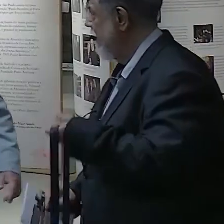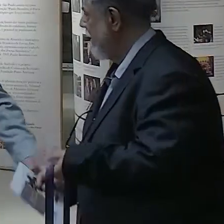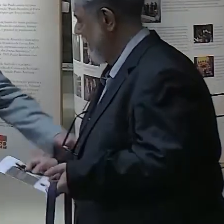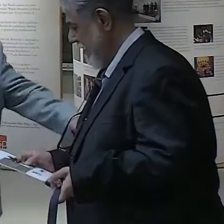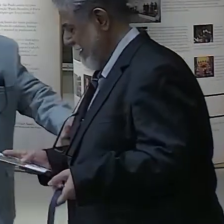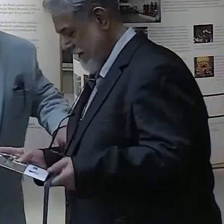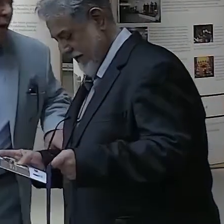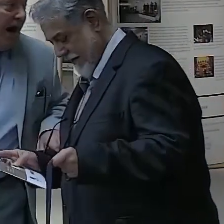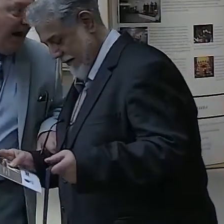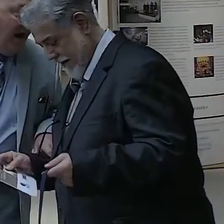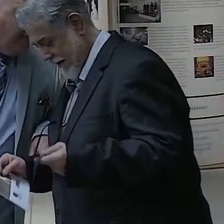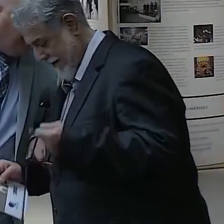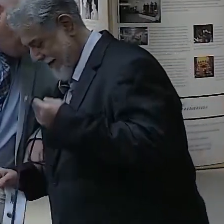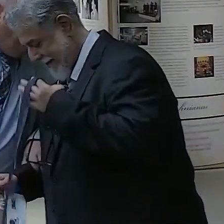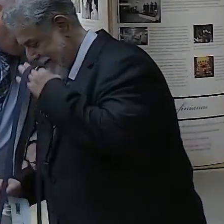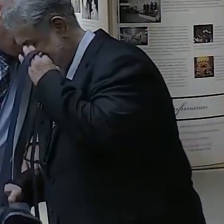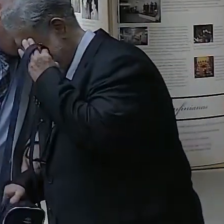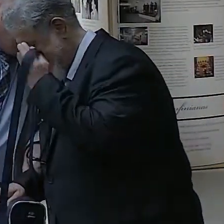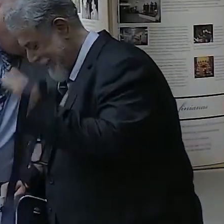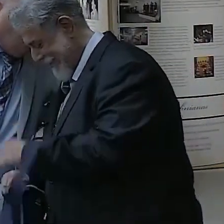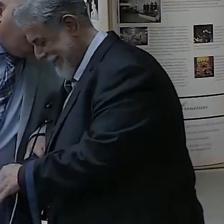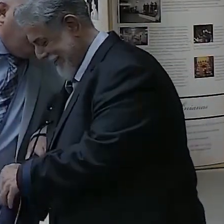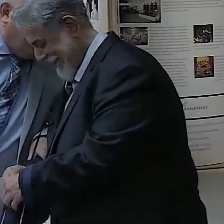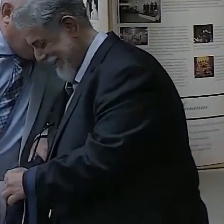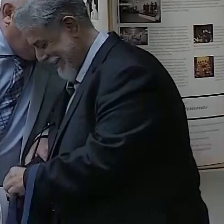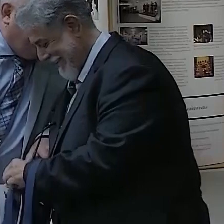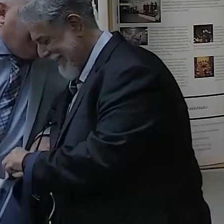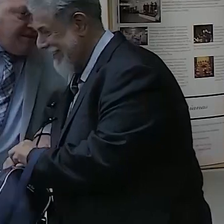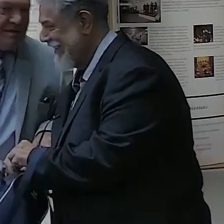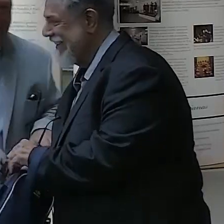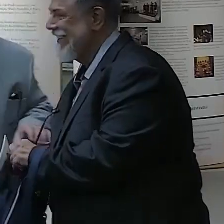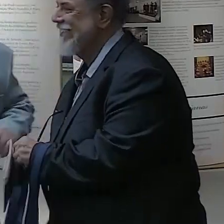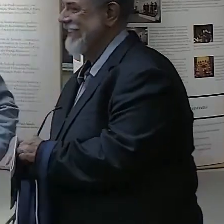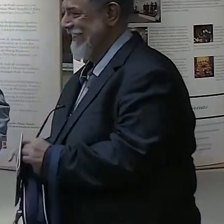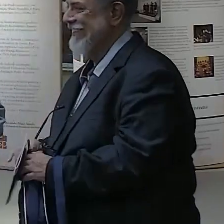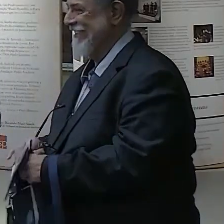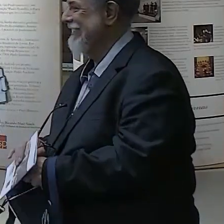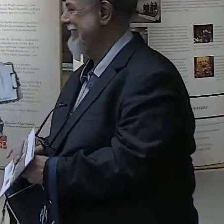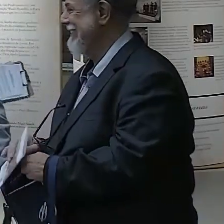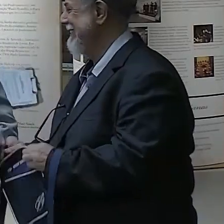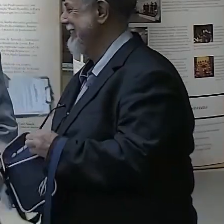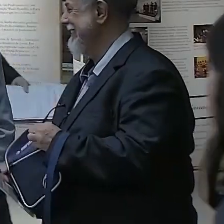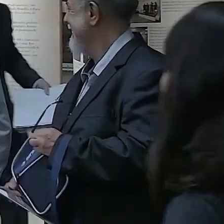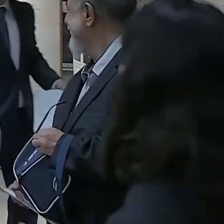à programação festiva do nosso evento.